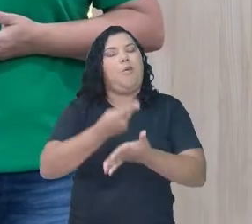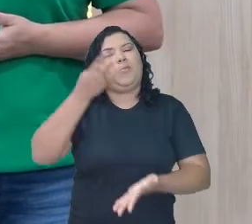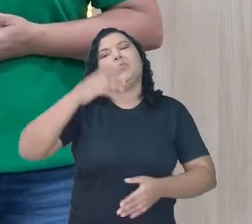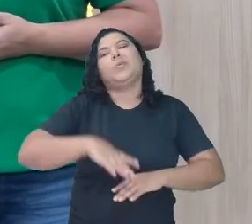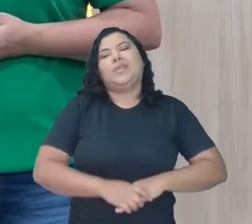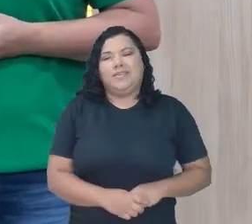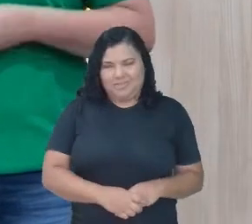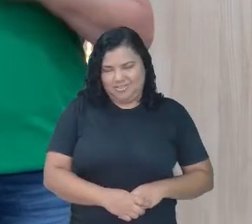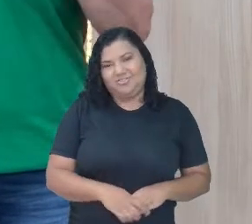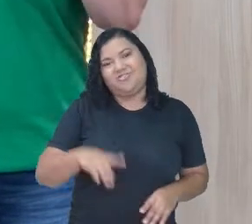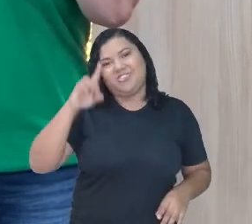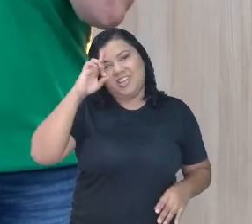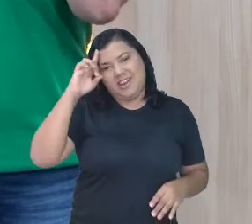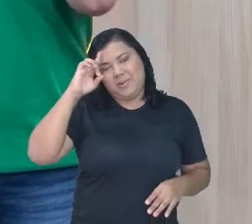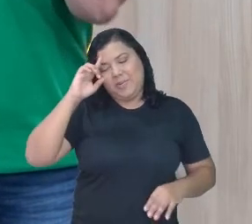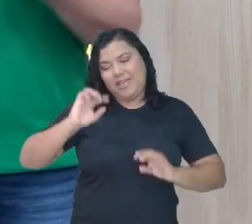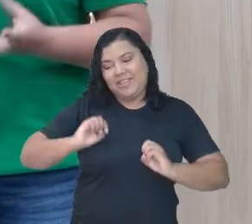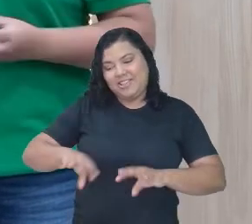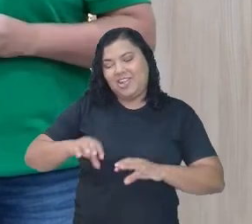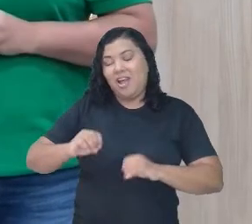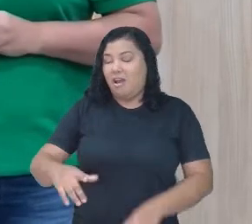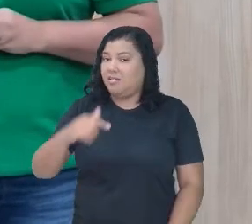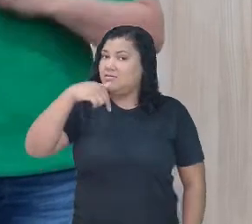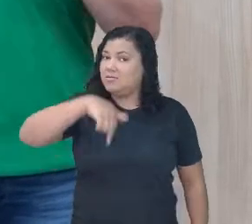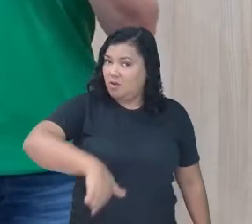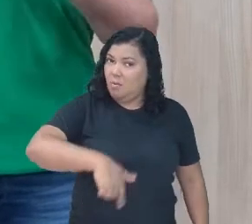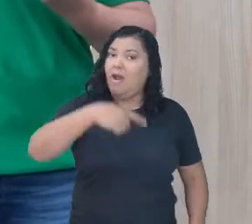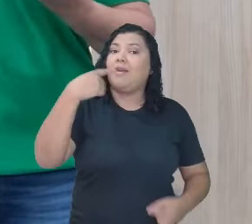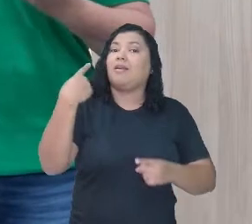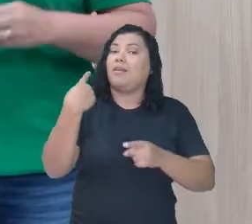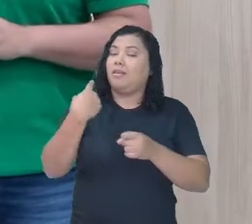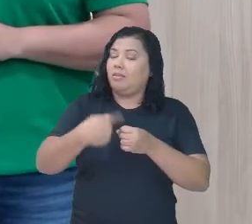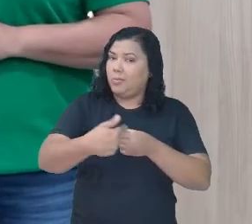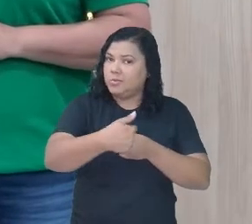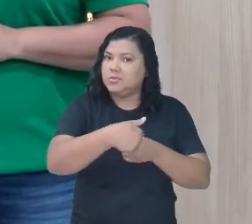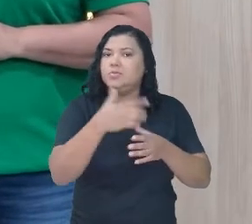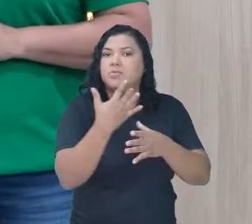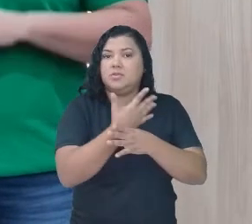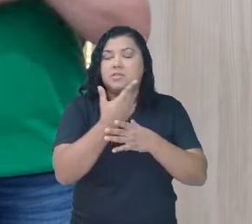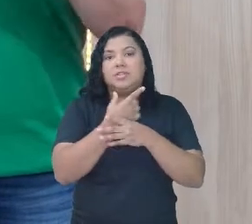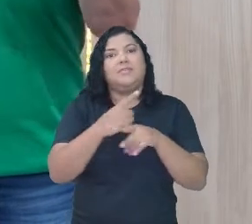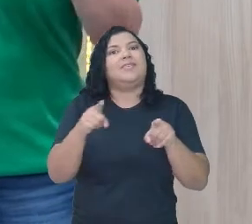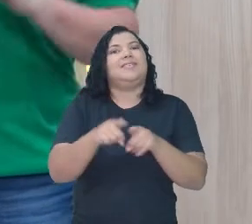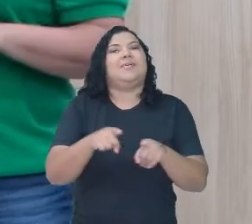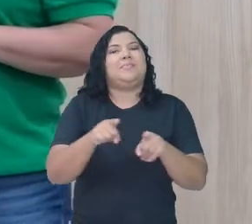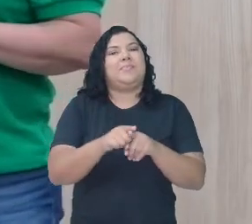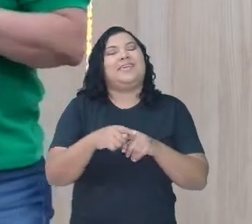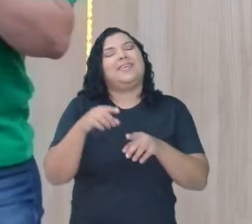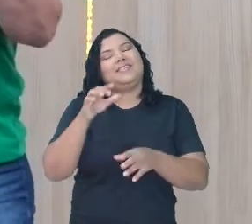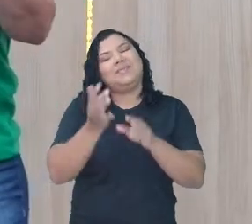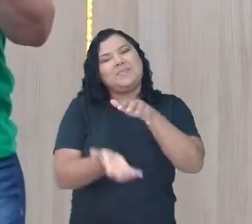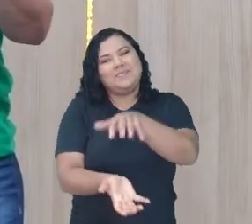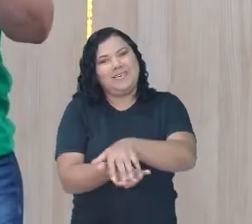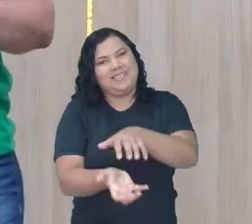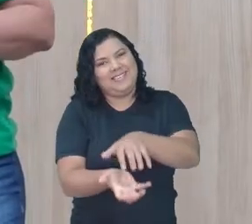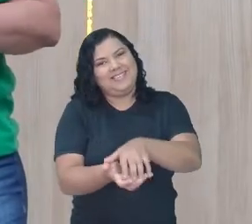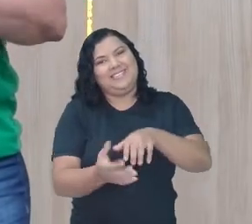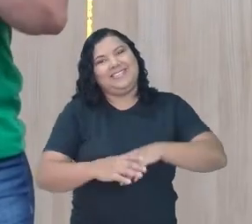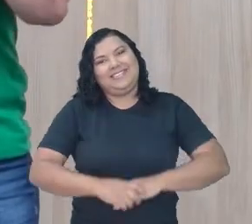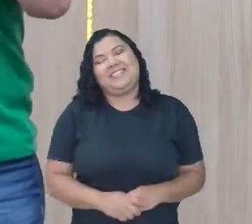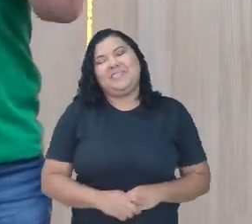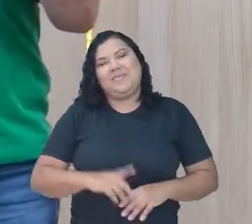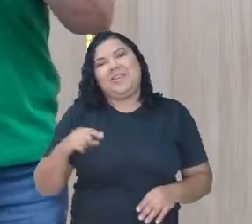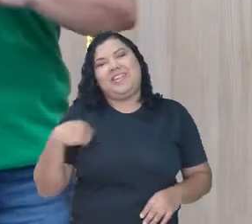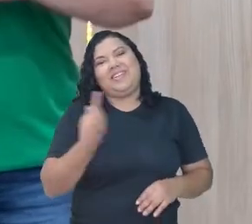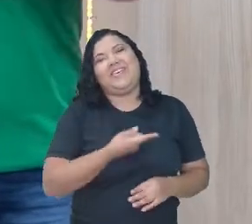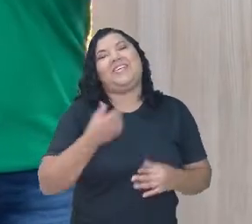na educação do nosso município, do nosso estado. E, para a nossa felicidade, a TV